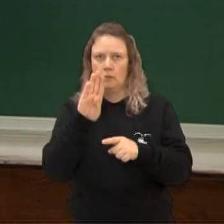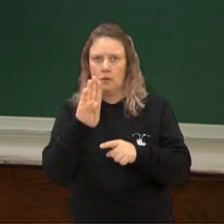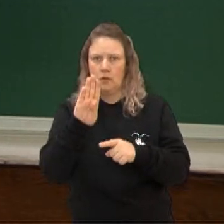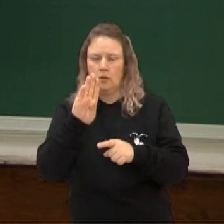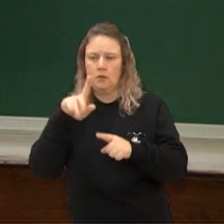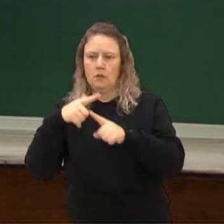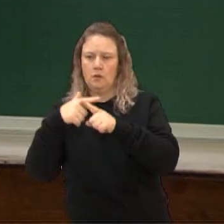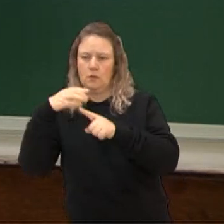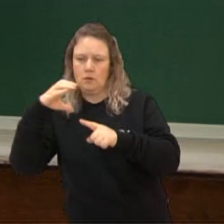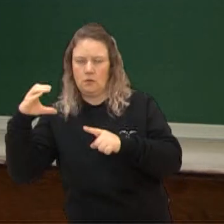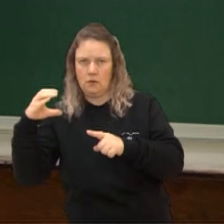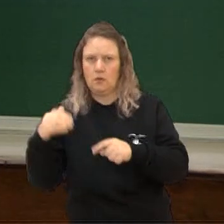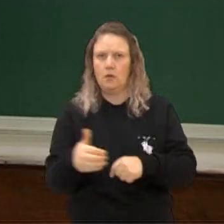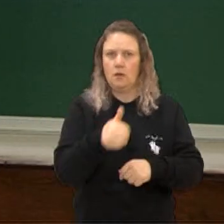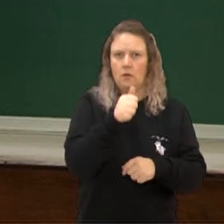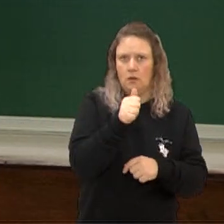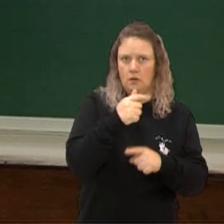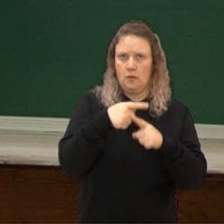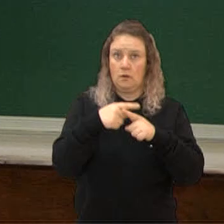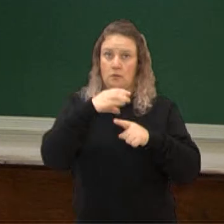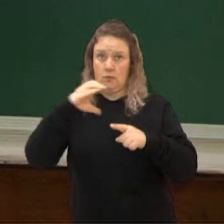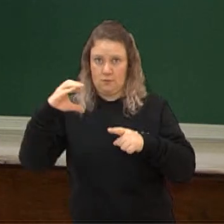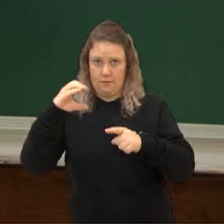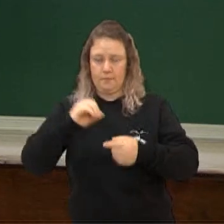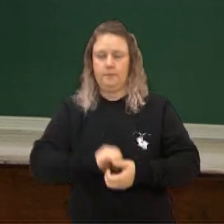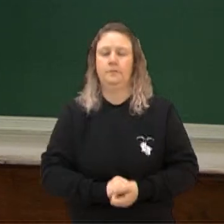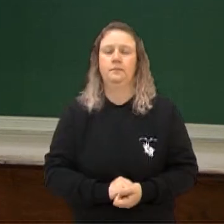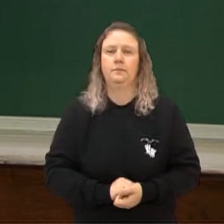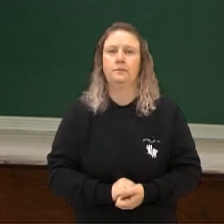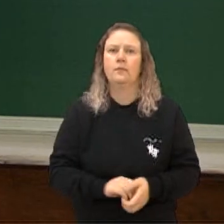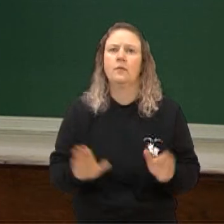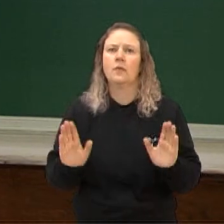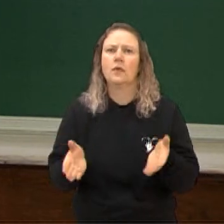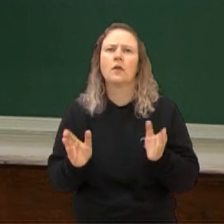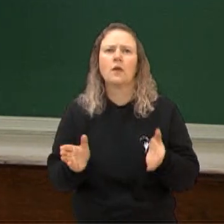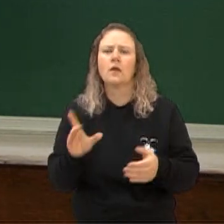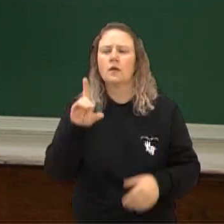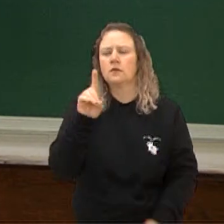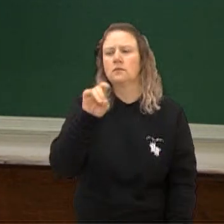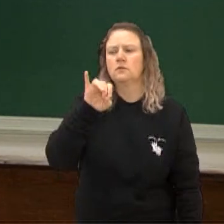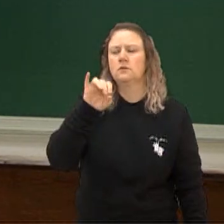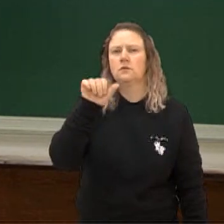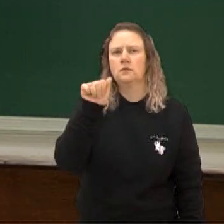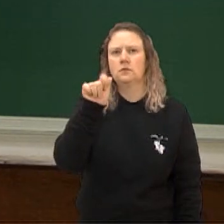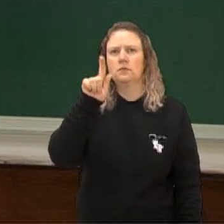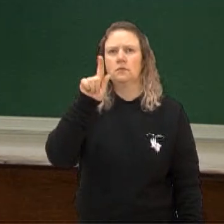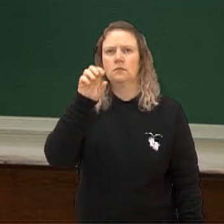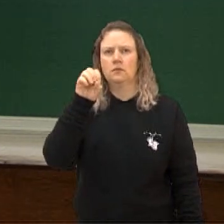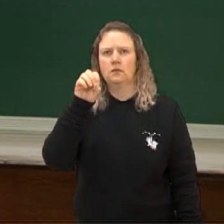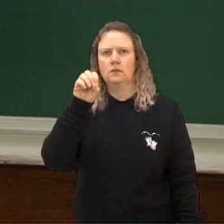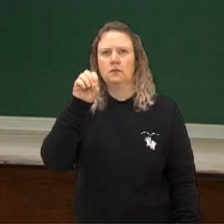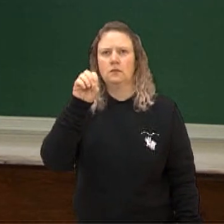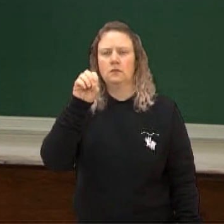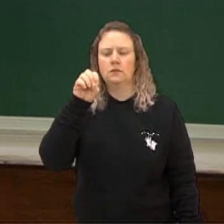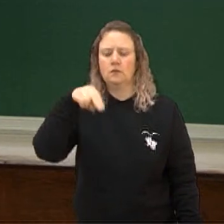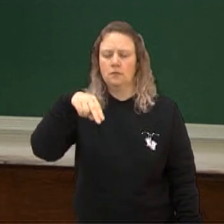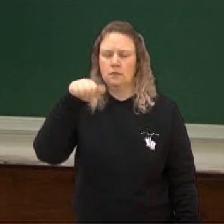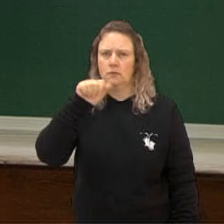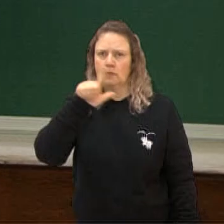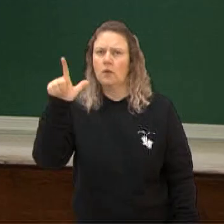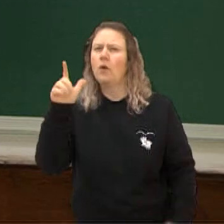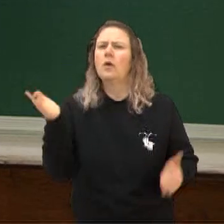A vezes C. E diagonais, como é que eu calculo a diagonal de um cubo ou de